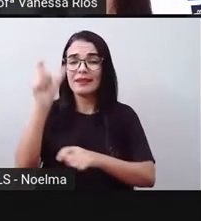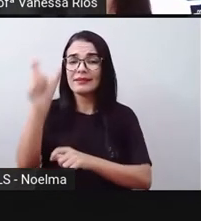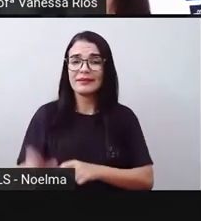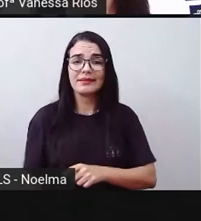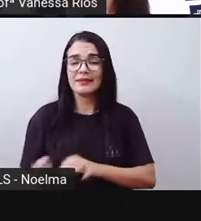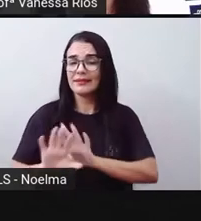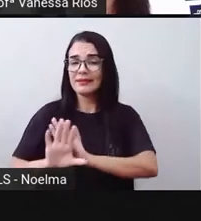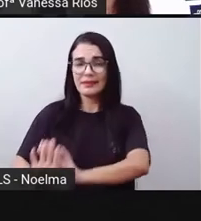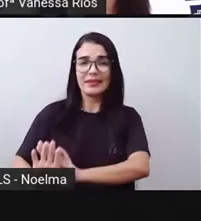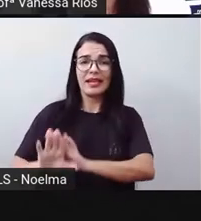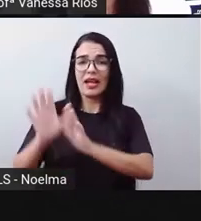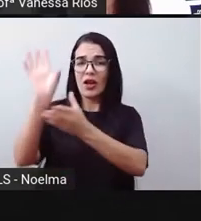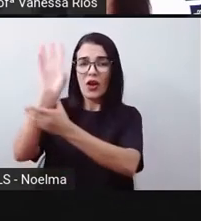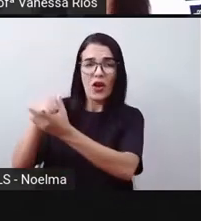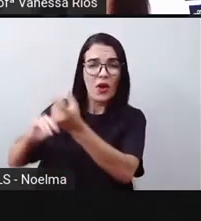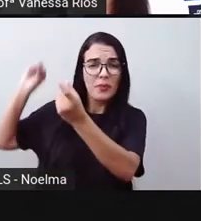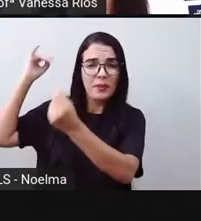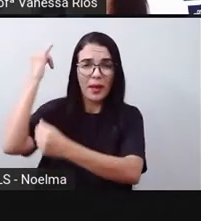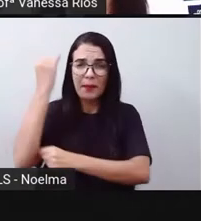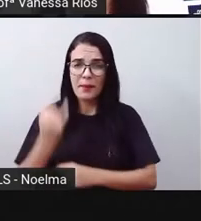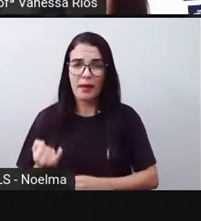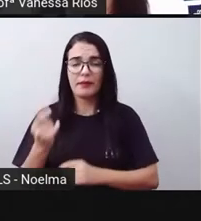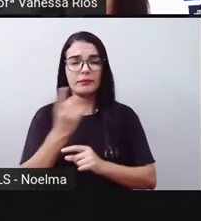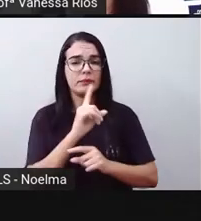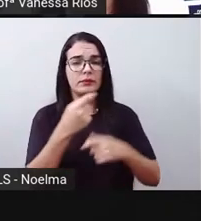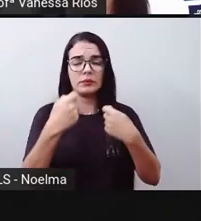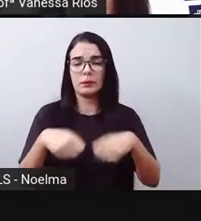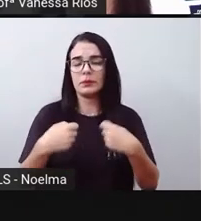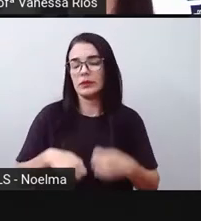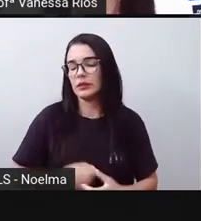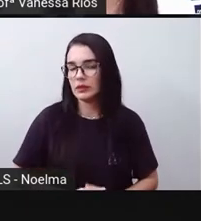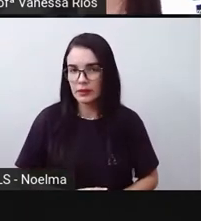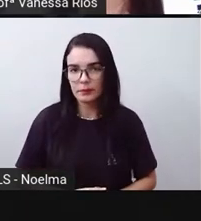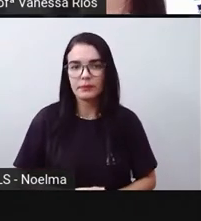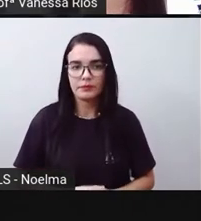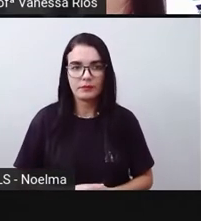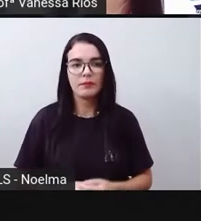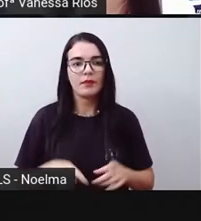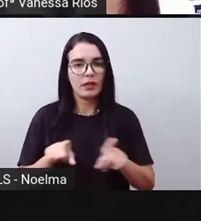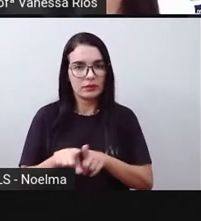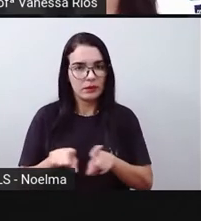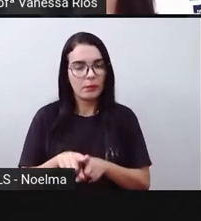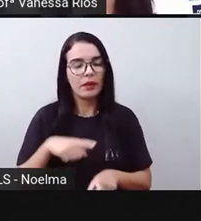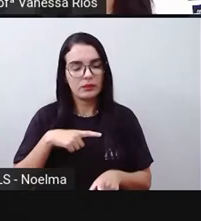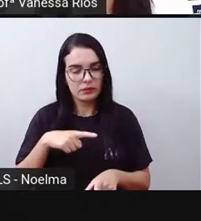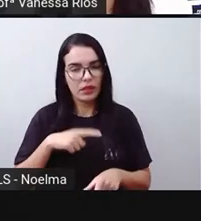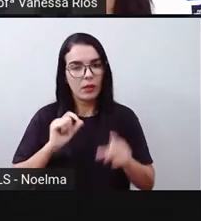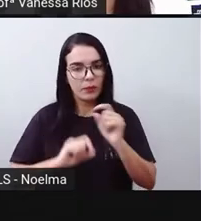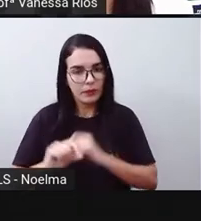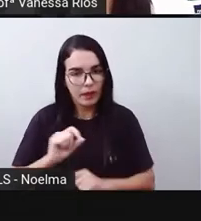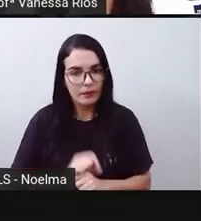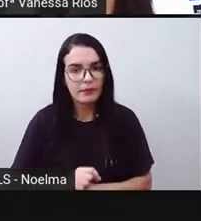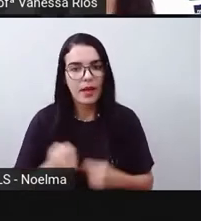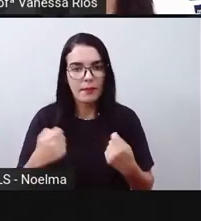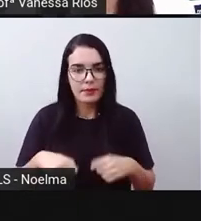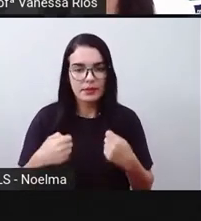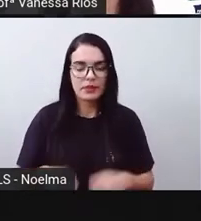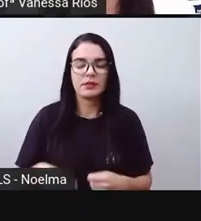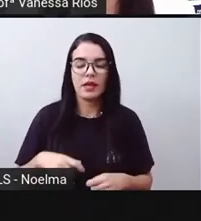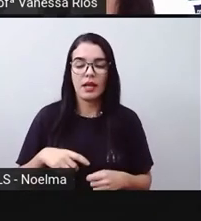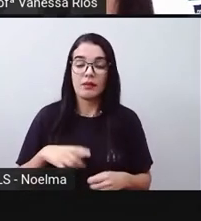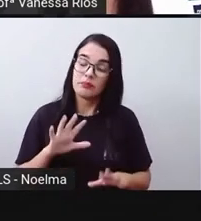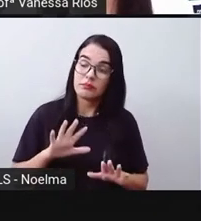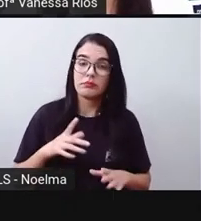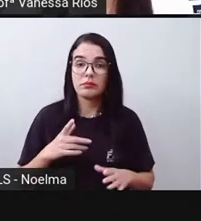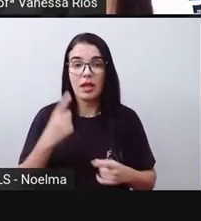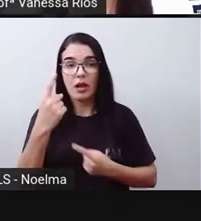variar diversos comportamentos e situações dos seres humanos. E também existe em relação ao corpo. E aí, por